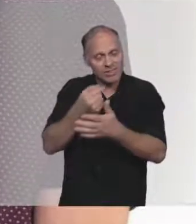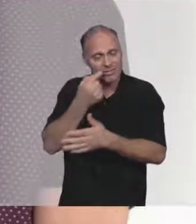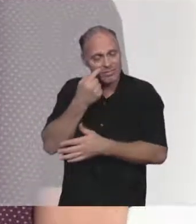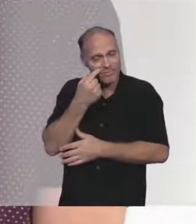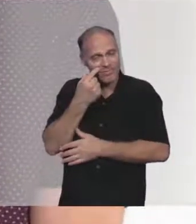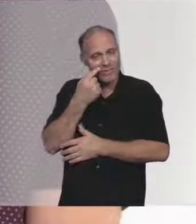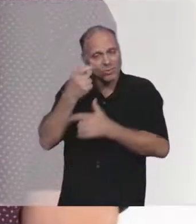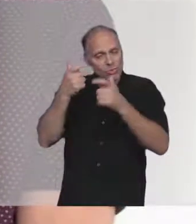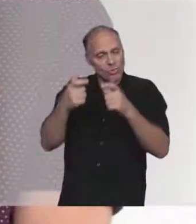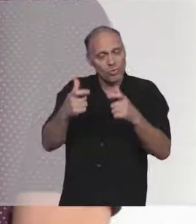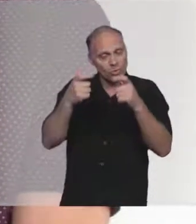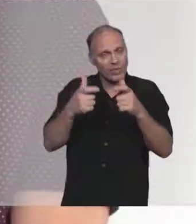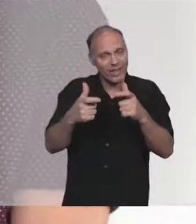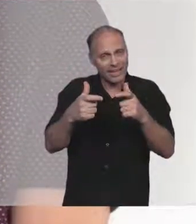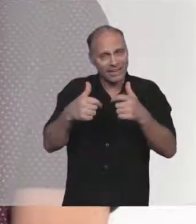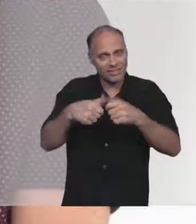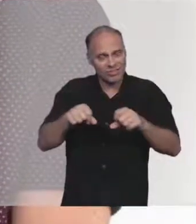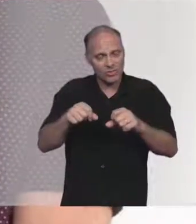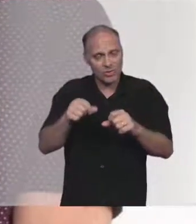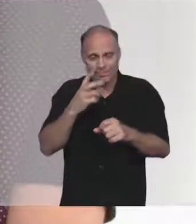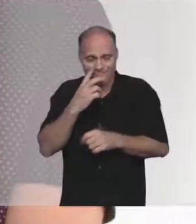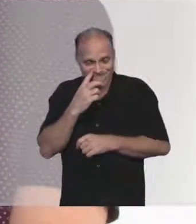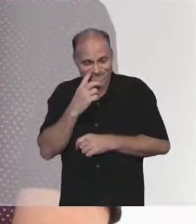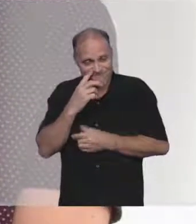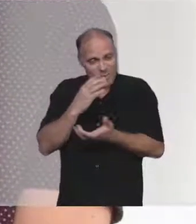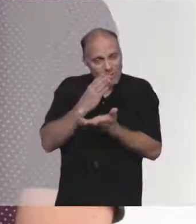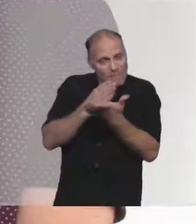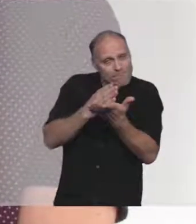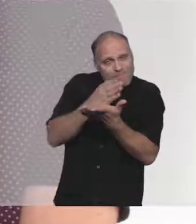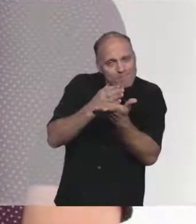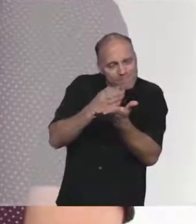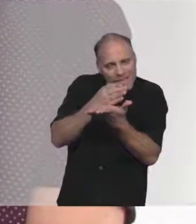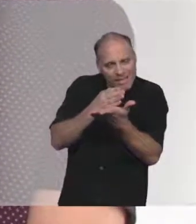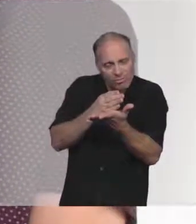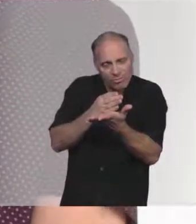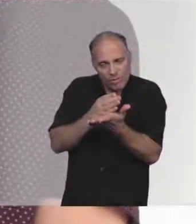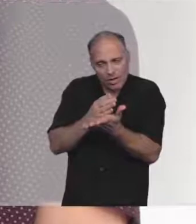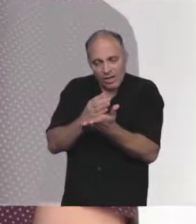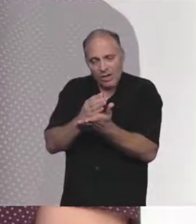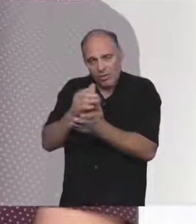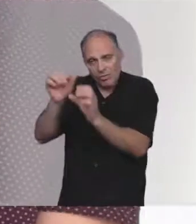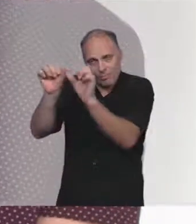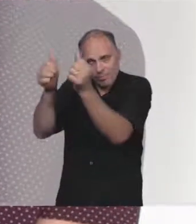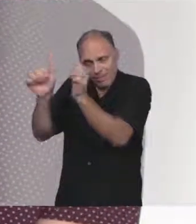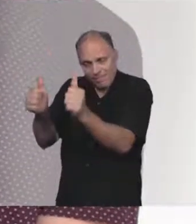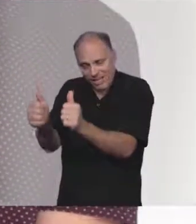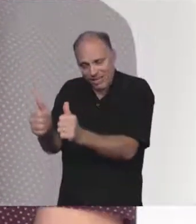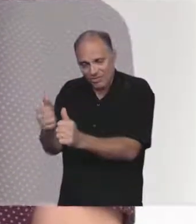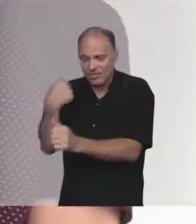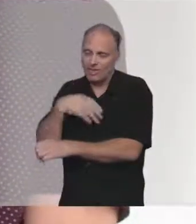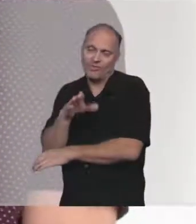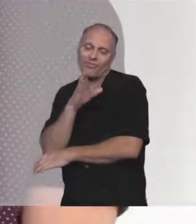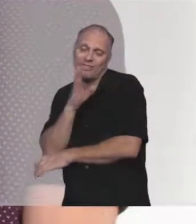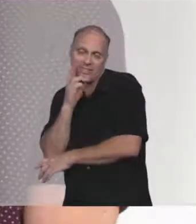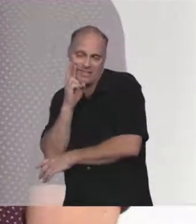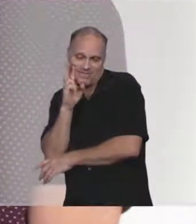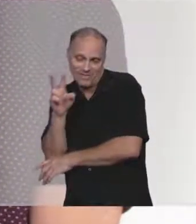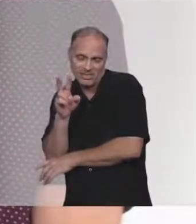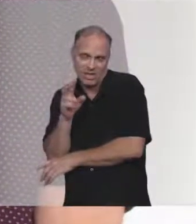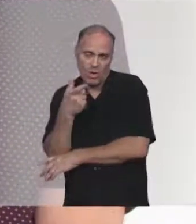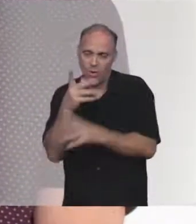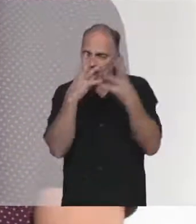tentando ficar nesse lugar, nesse entre, né? Entre uma imagem que pode ser reconhecida e entre